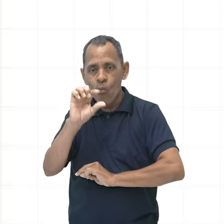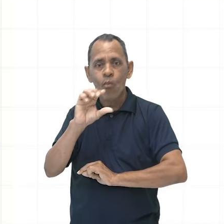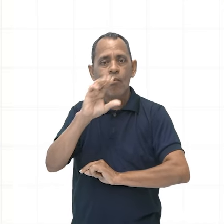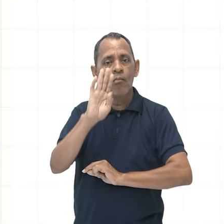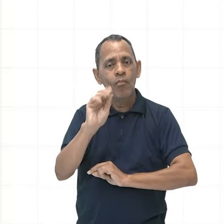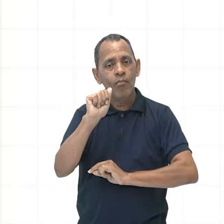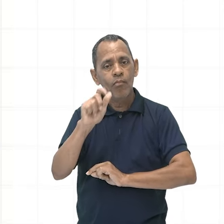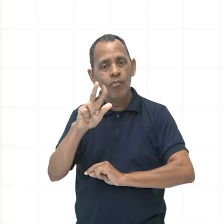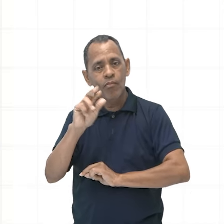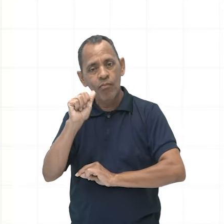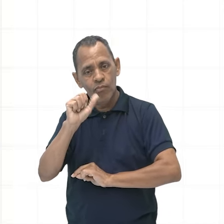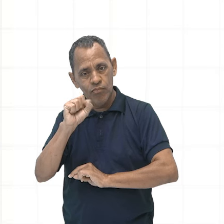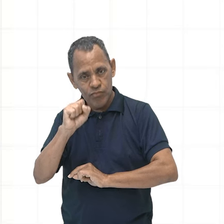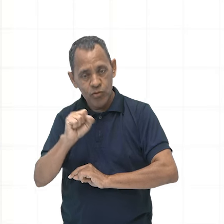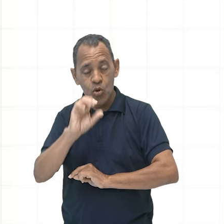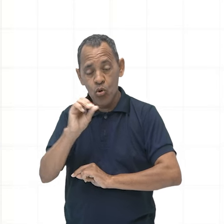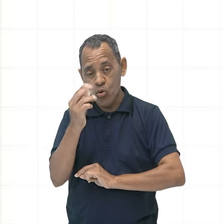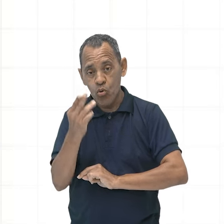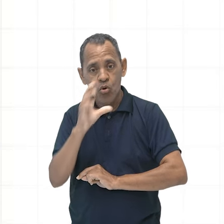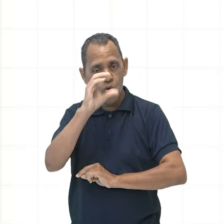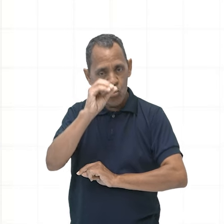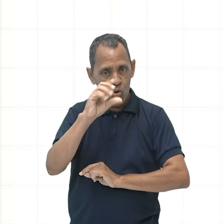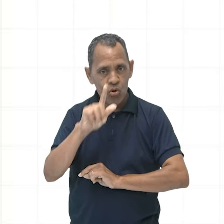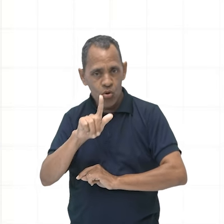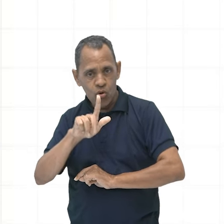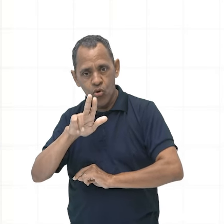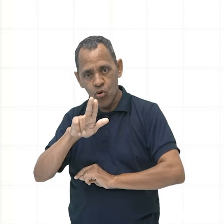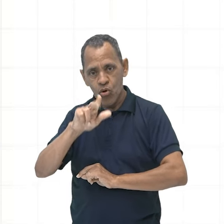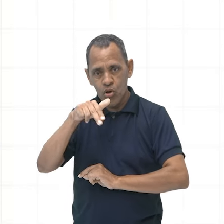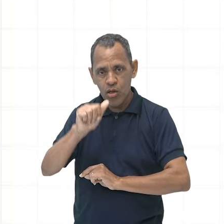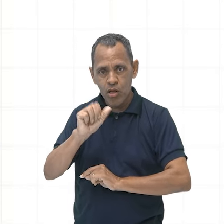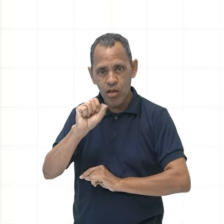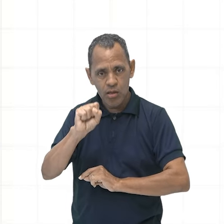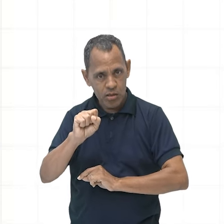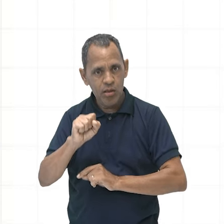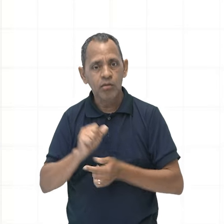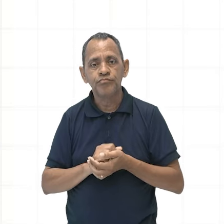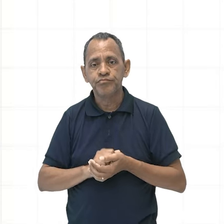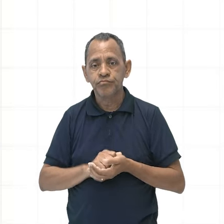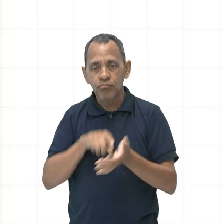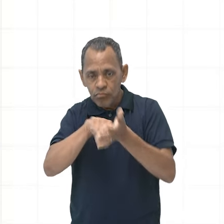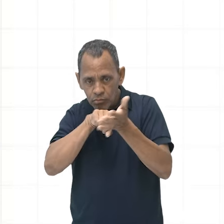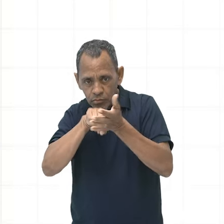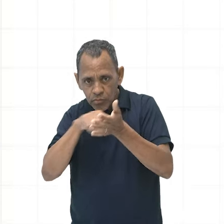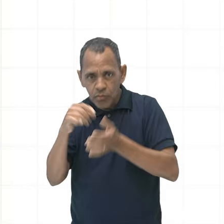a evolução ou variação de dados ao longo de um tempo,